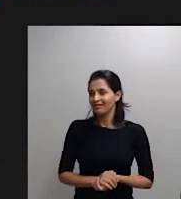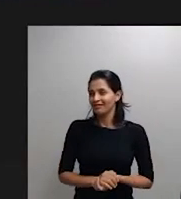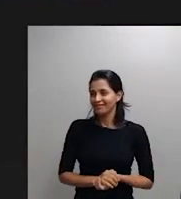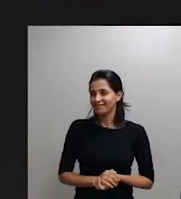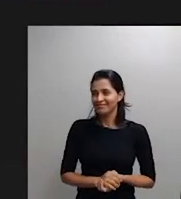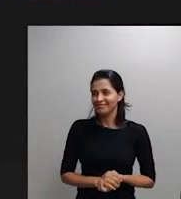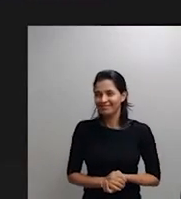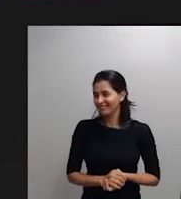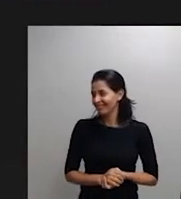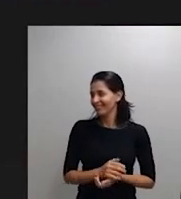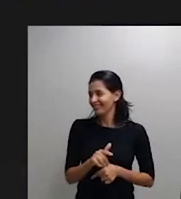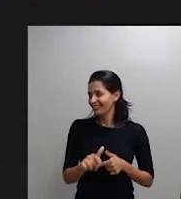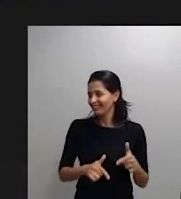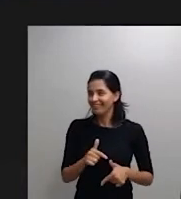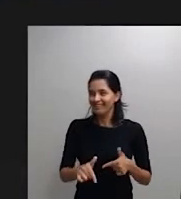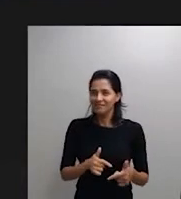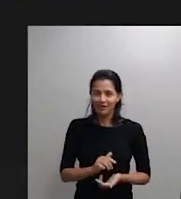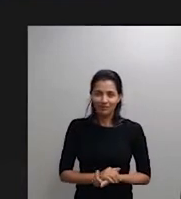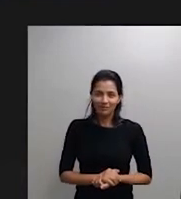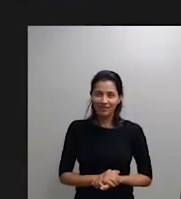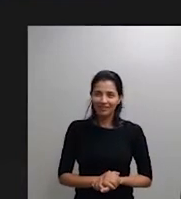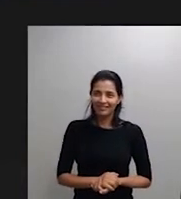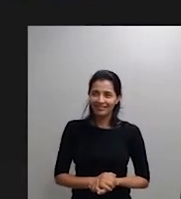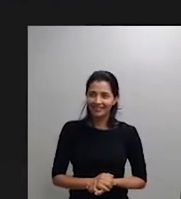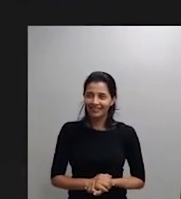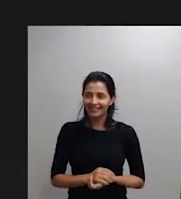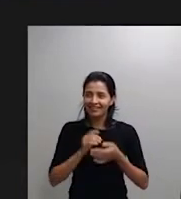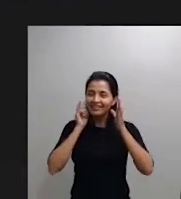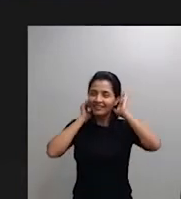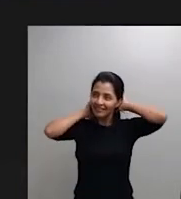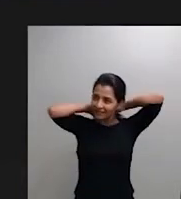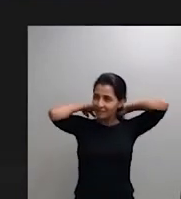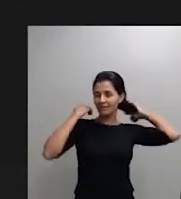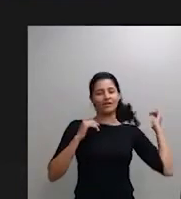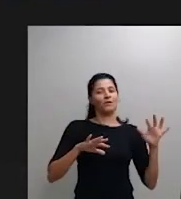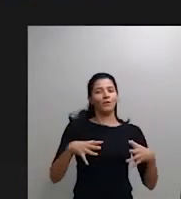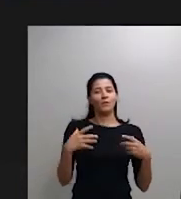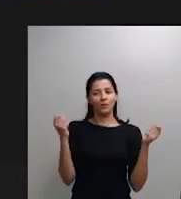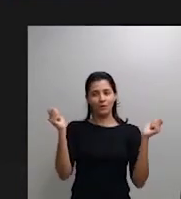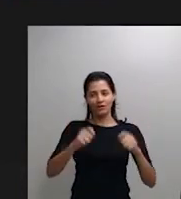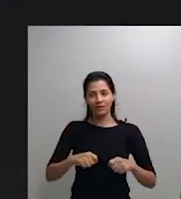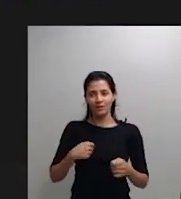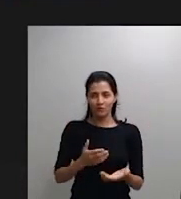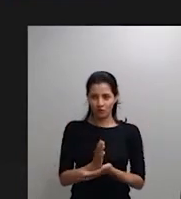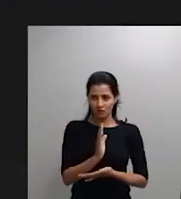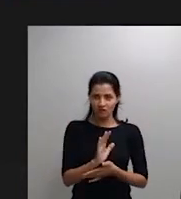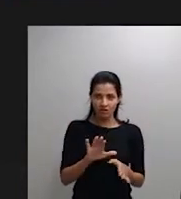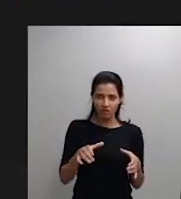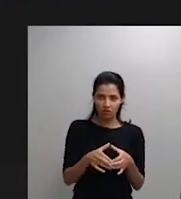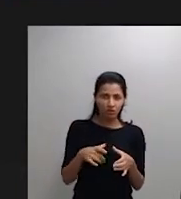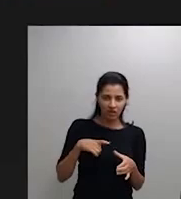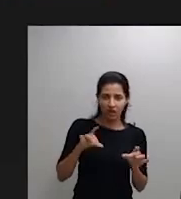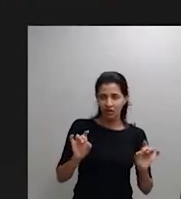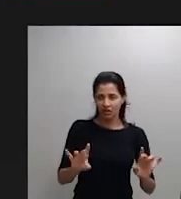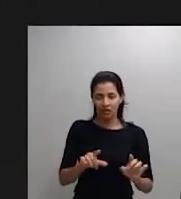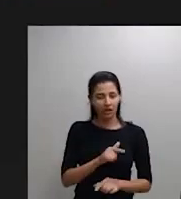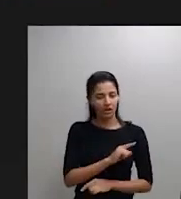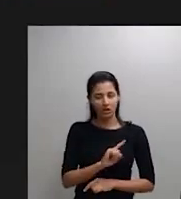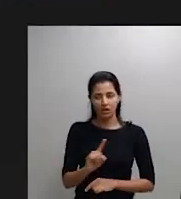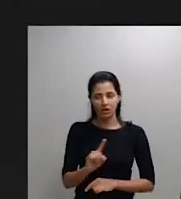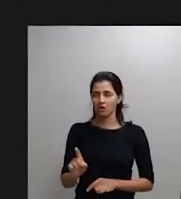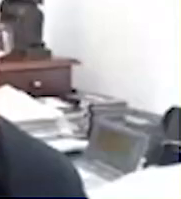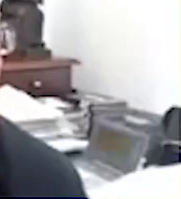segurado da previdência tem direito ao recebimento conjunto das rendas do trabalho exercido e tu benefício previdenciário pago